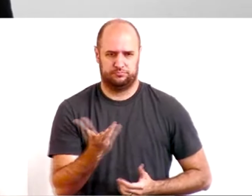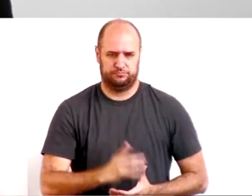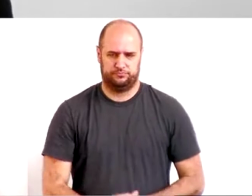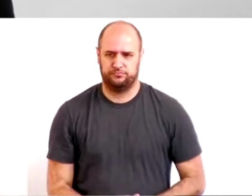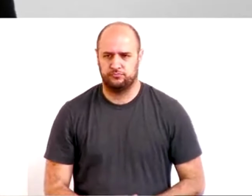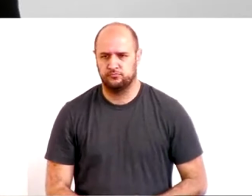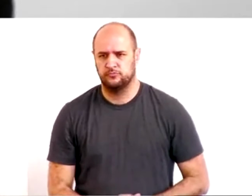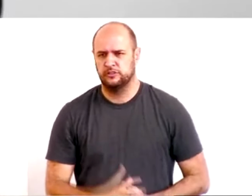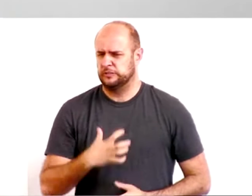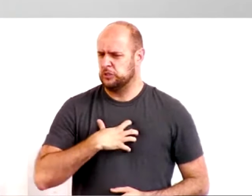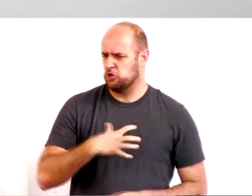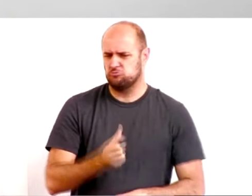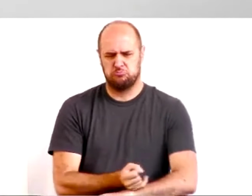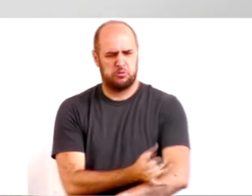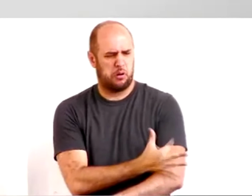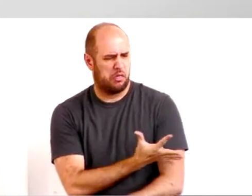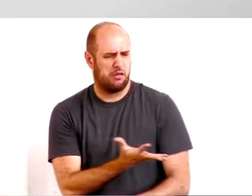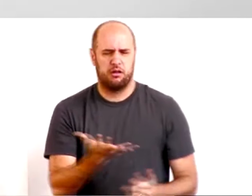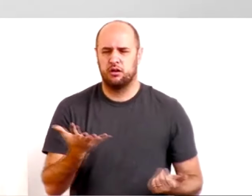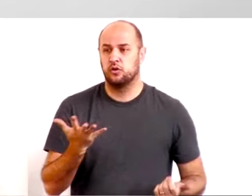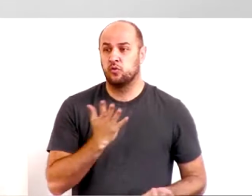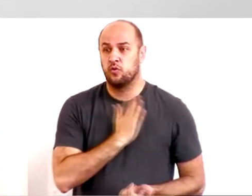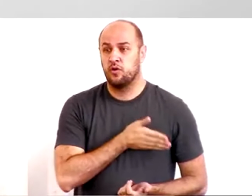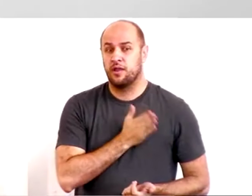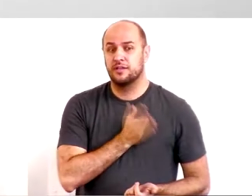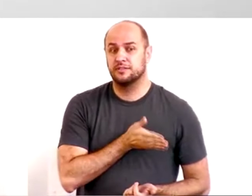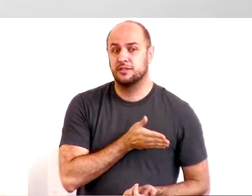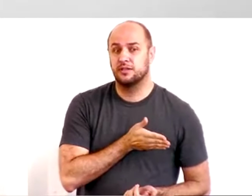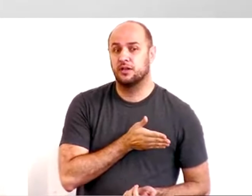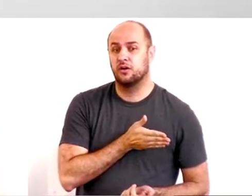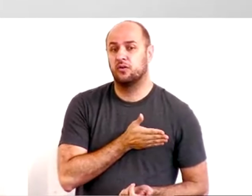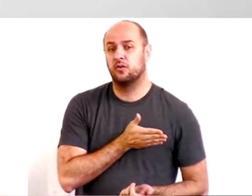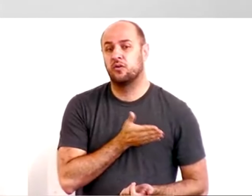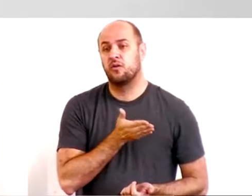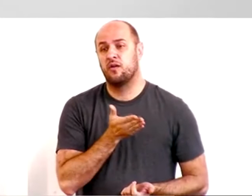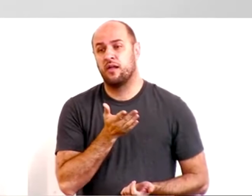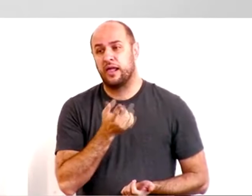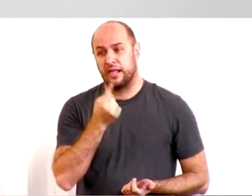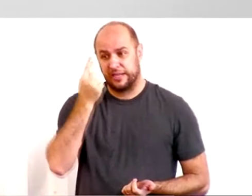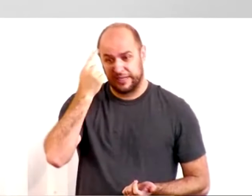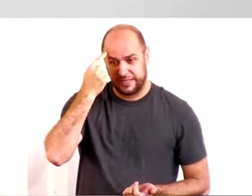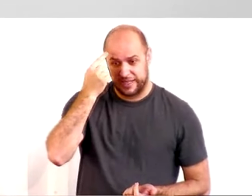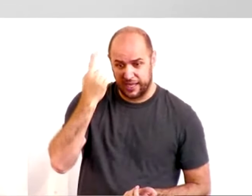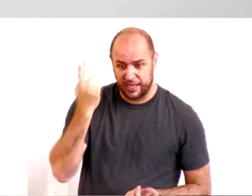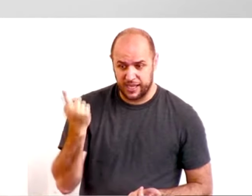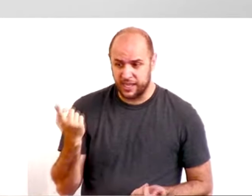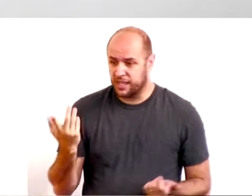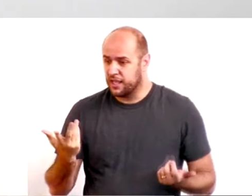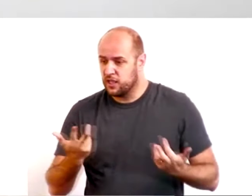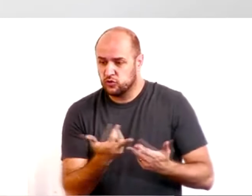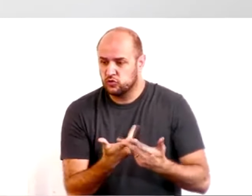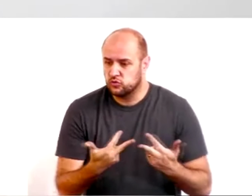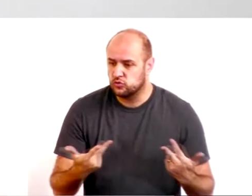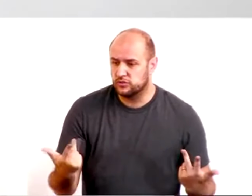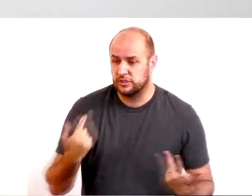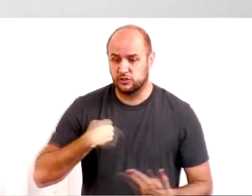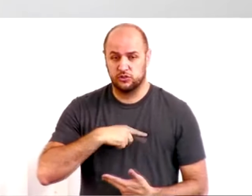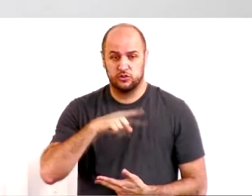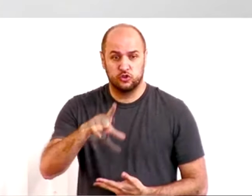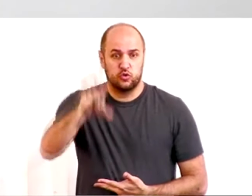emoções. O coração tem a ver com o âmbito volicional, ou seja, as coisas que nós